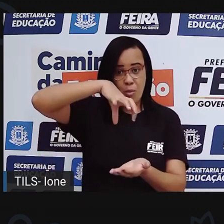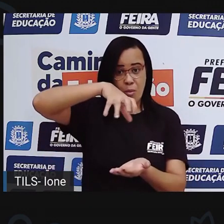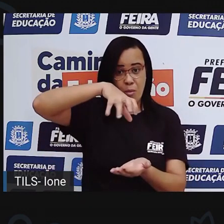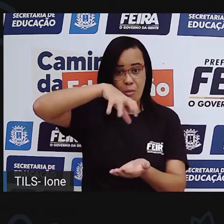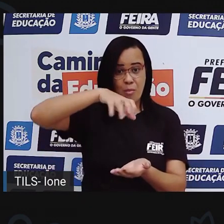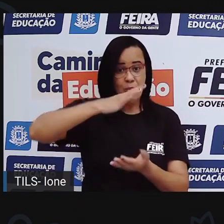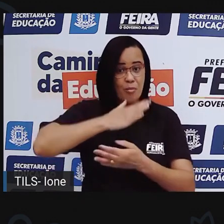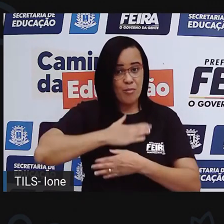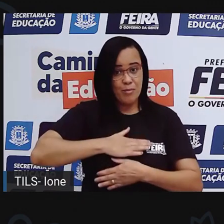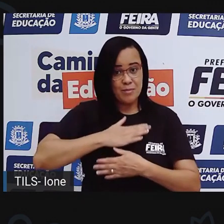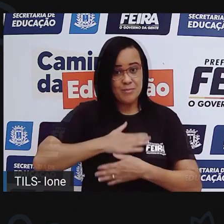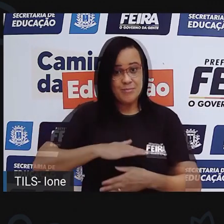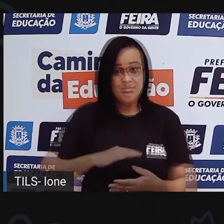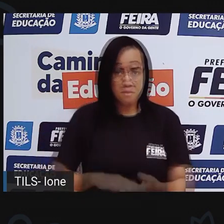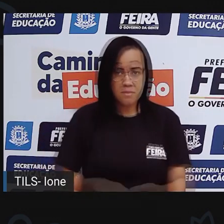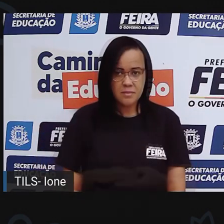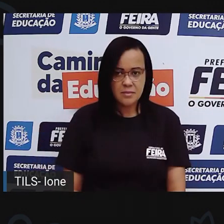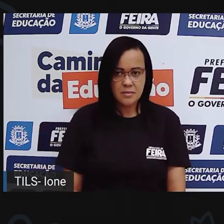ó.